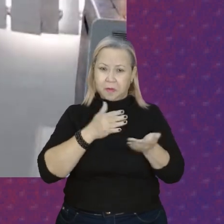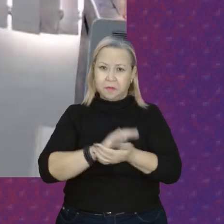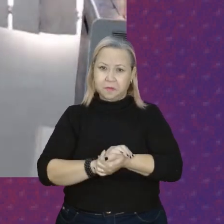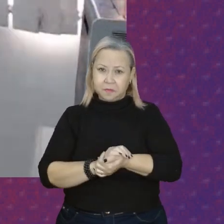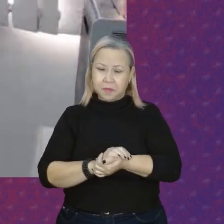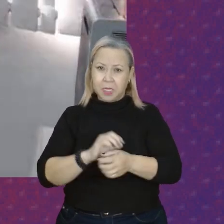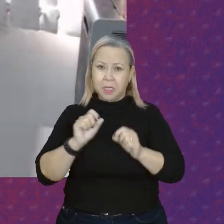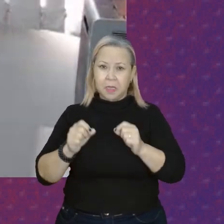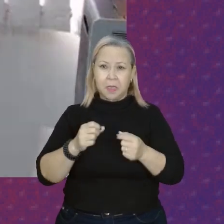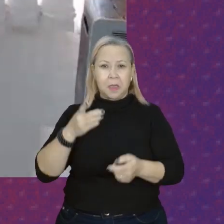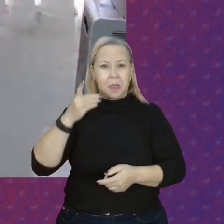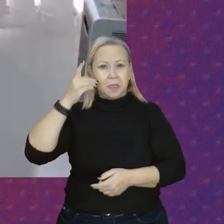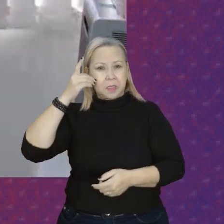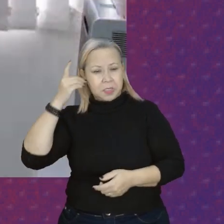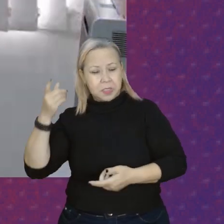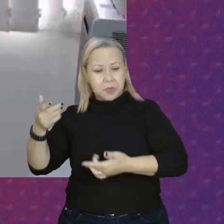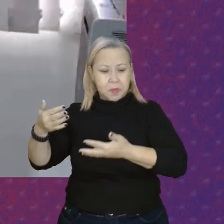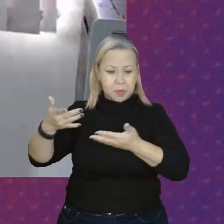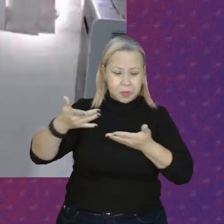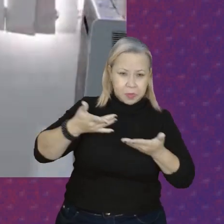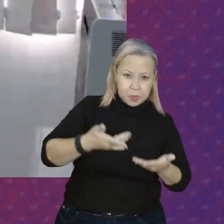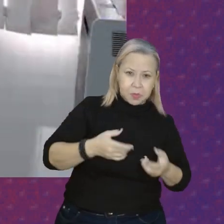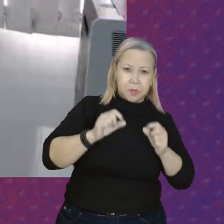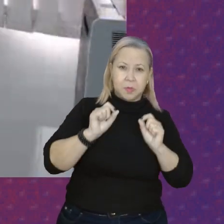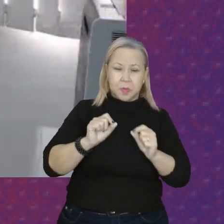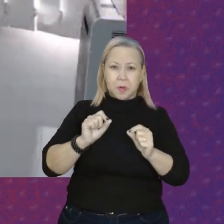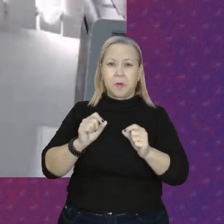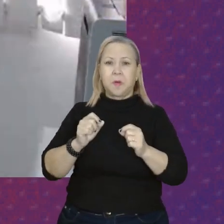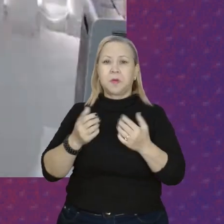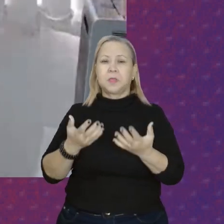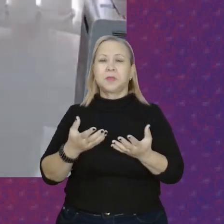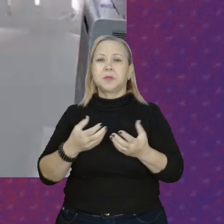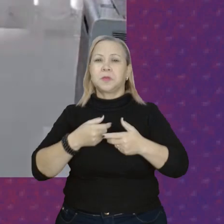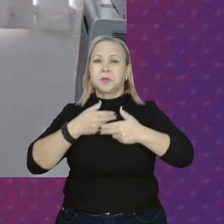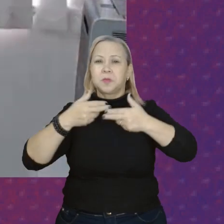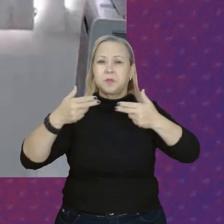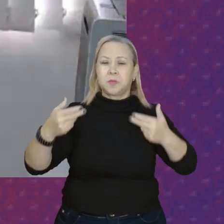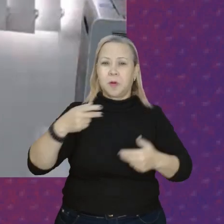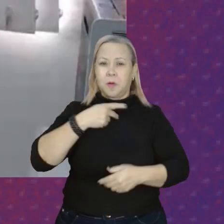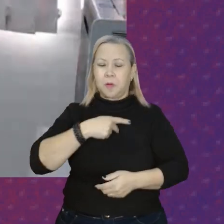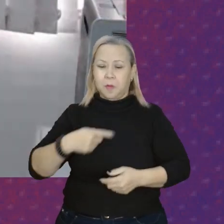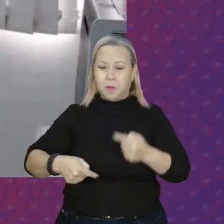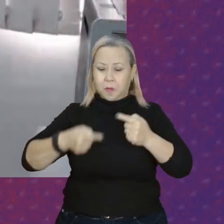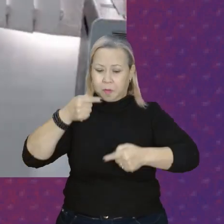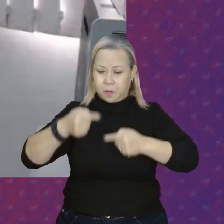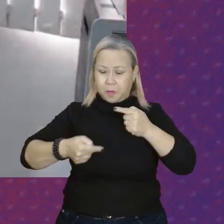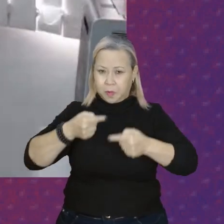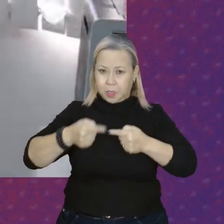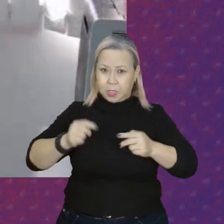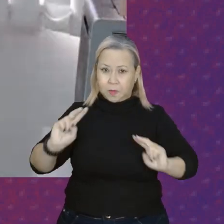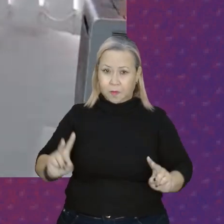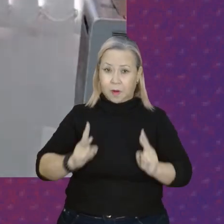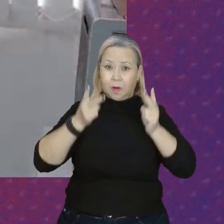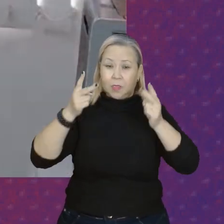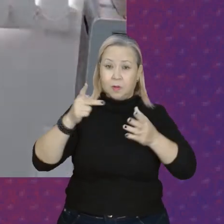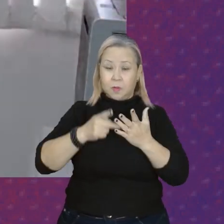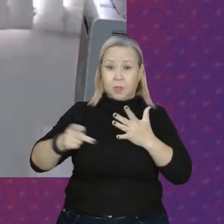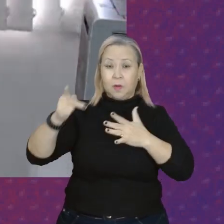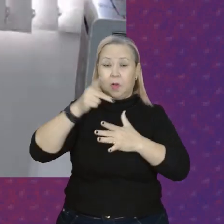Dilma Rousseff trouxe, né, no bojo do seu programa de governo, políticas de valorização e de protagonismo da